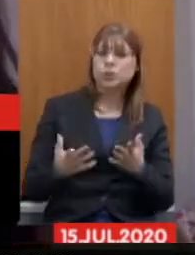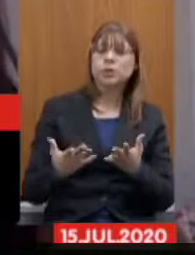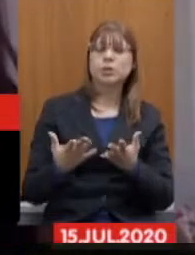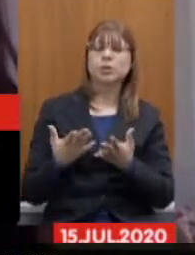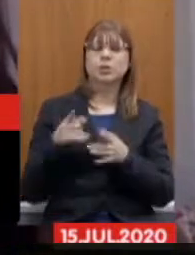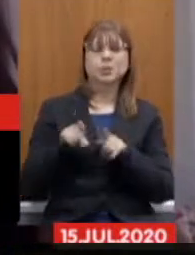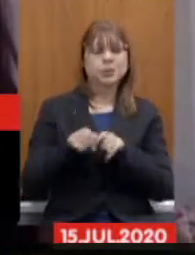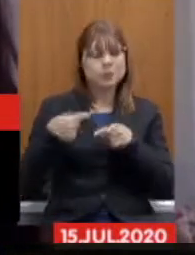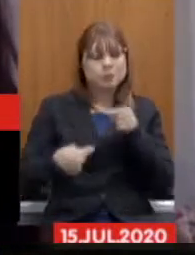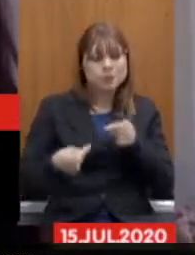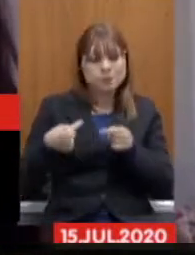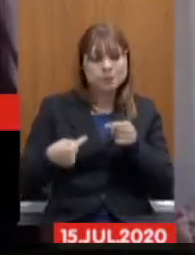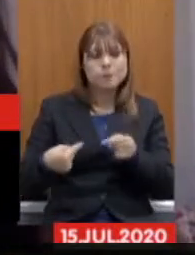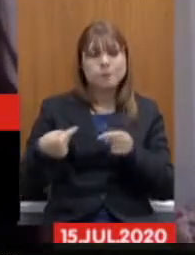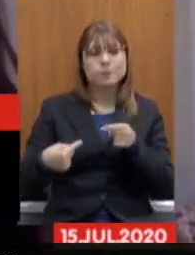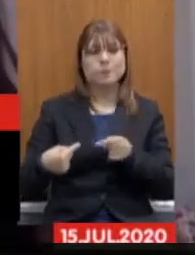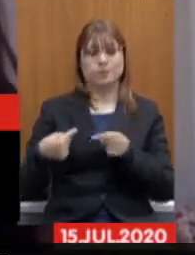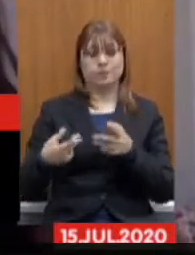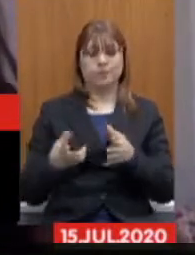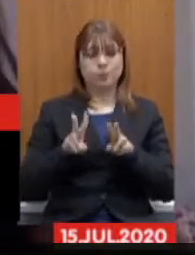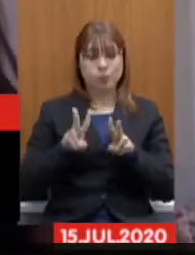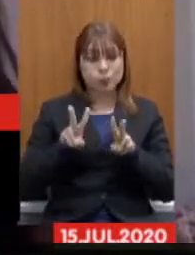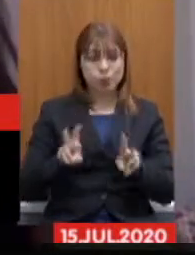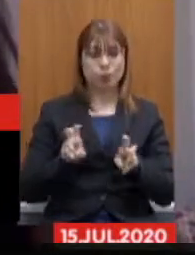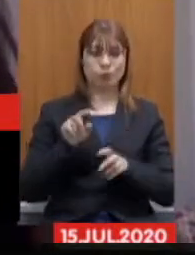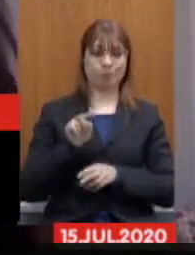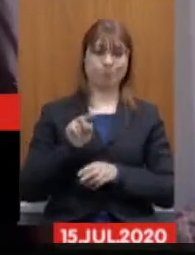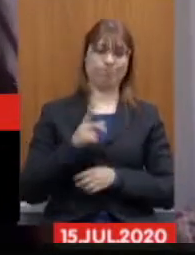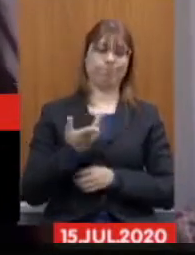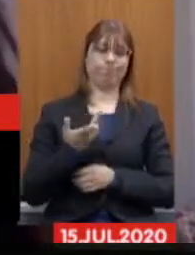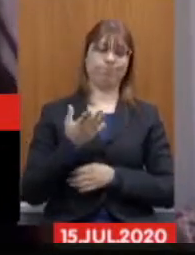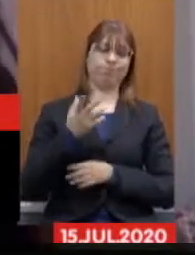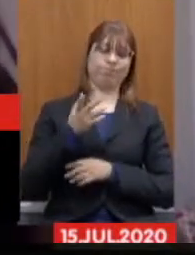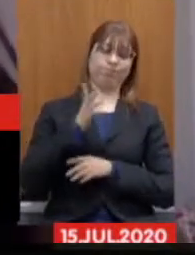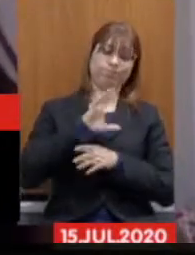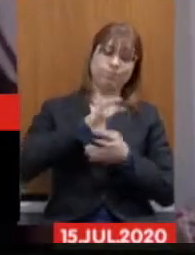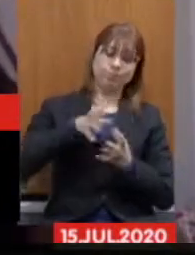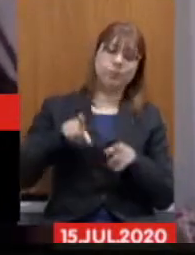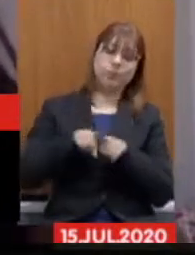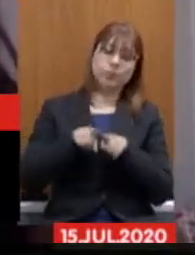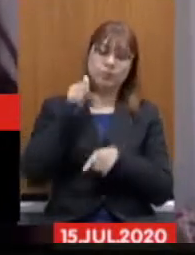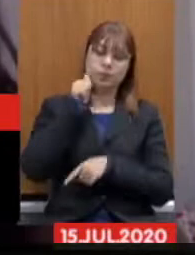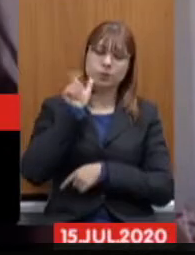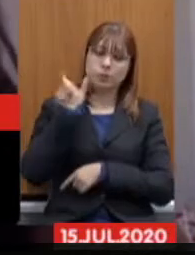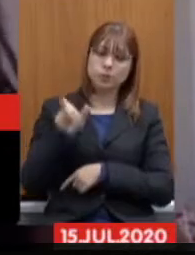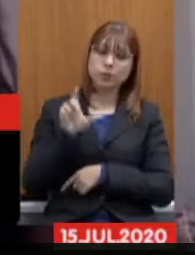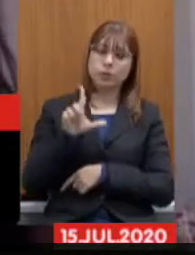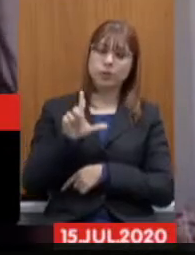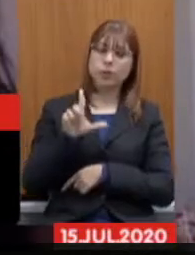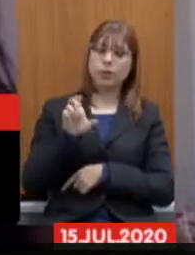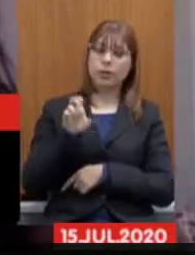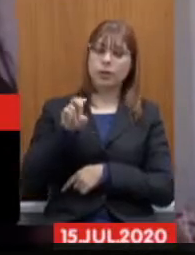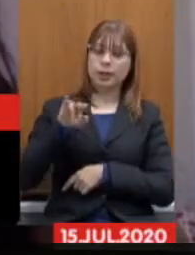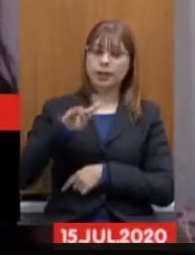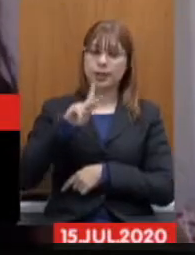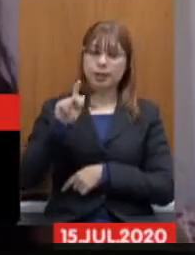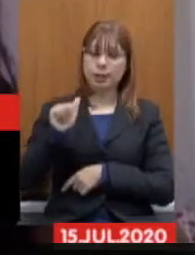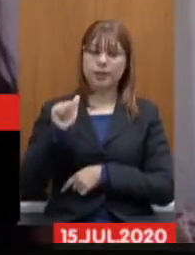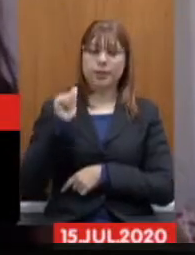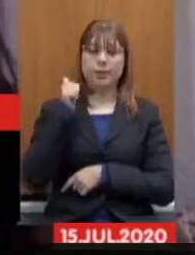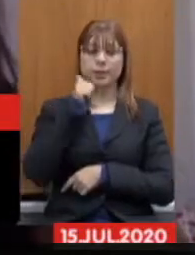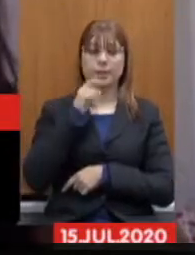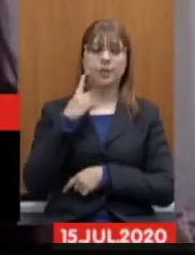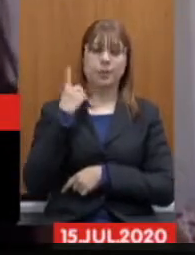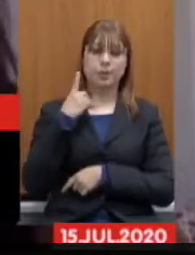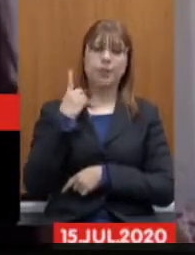que tem sido feita entre o funcionalismo sobre essa reforma e também a deputada leninha que a deputada a nossa região